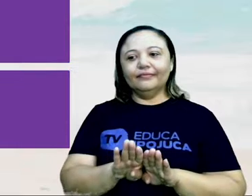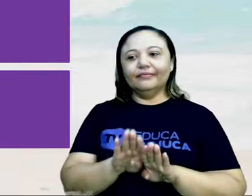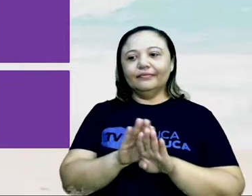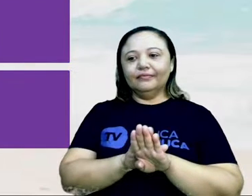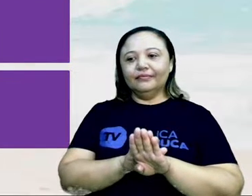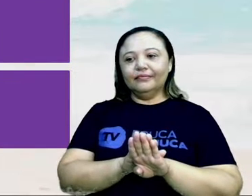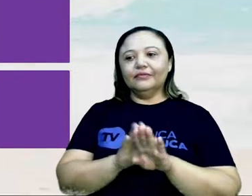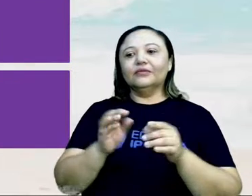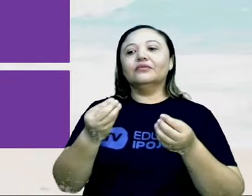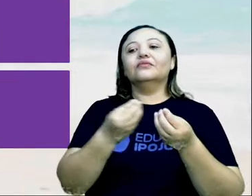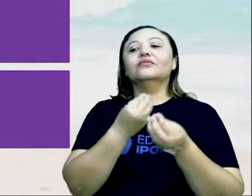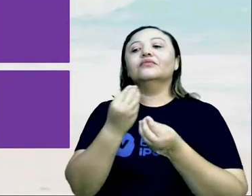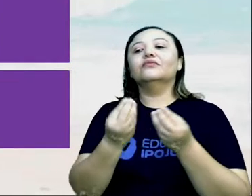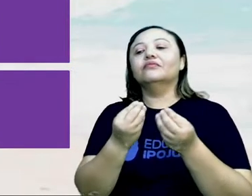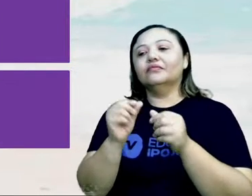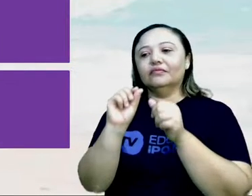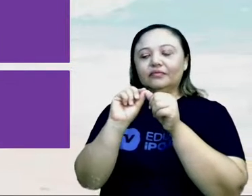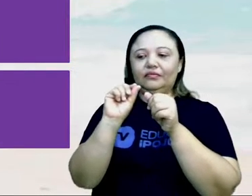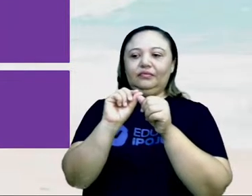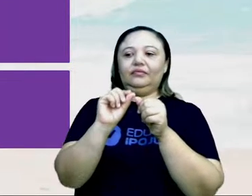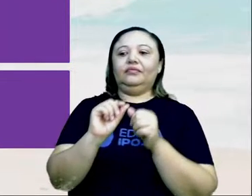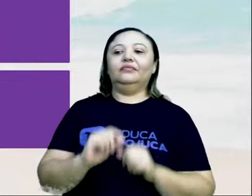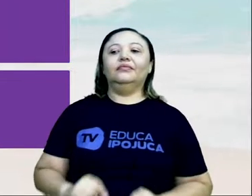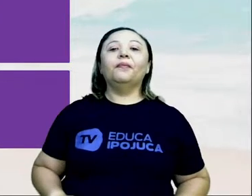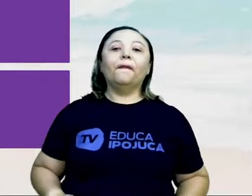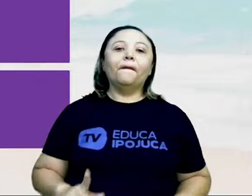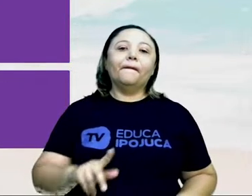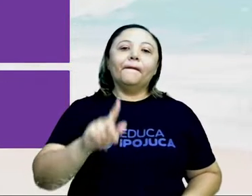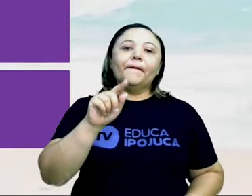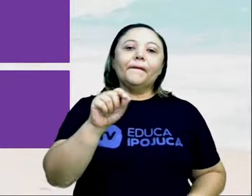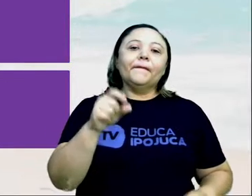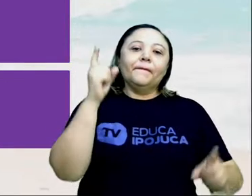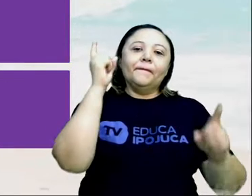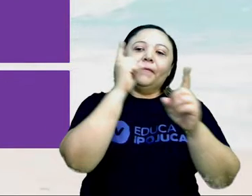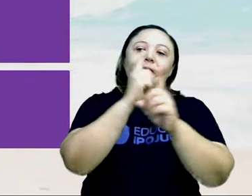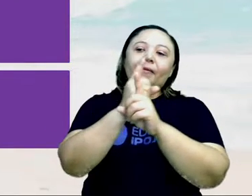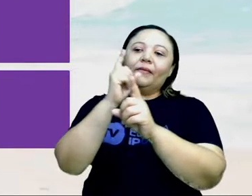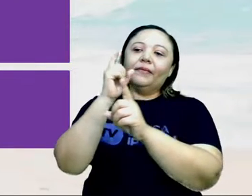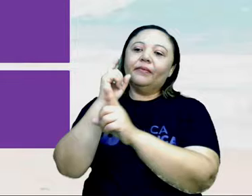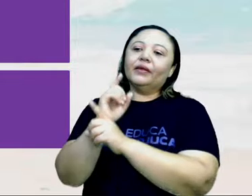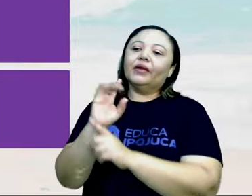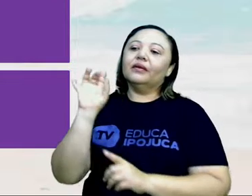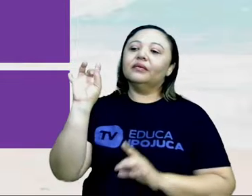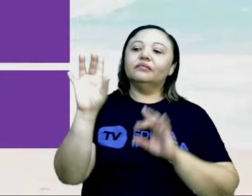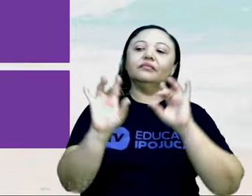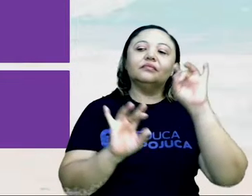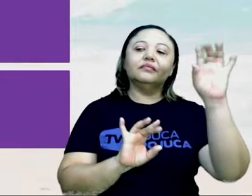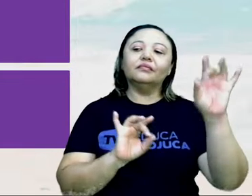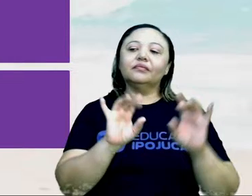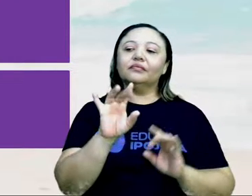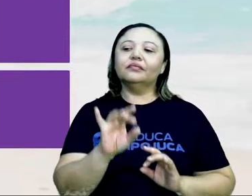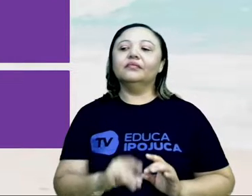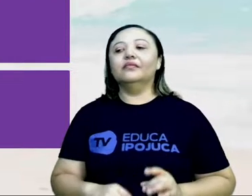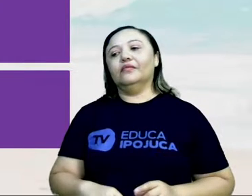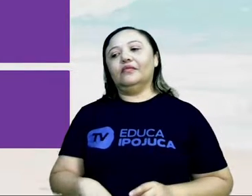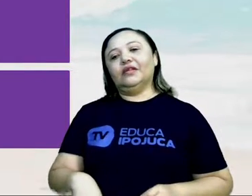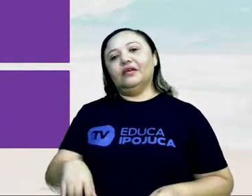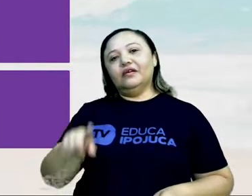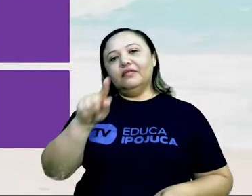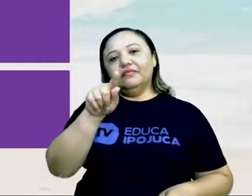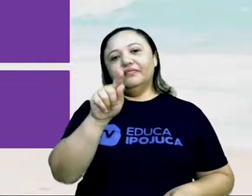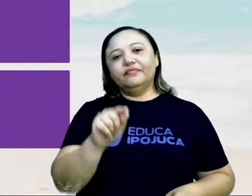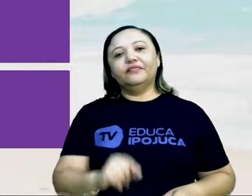Mas como é que nós vamos fazer para descobrir onde cada uma das peças escolhidas